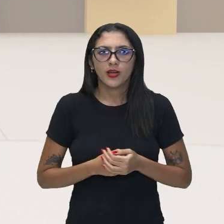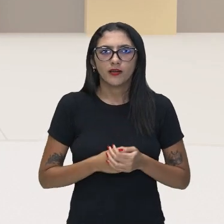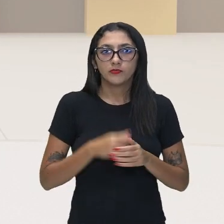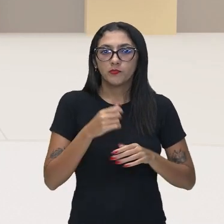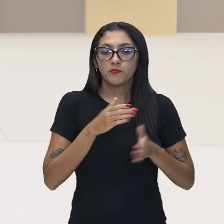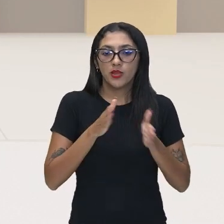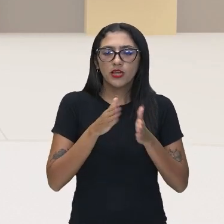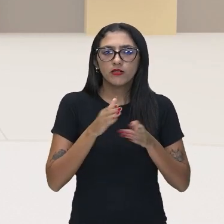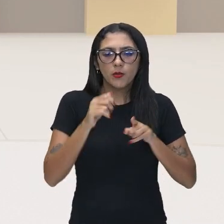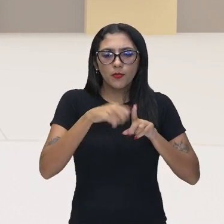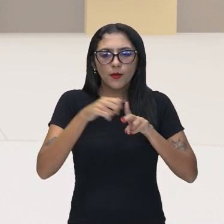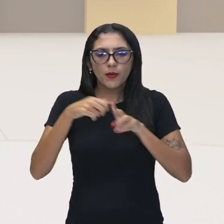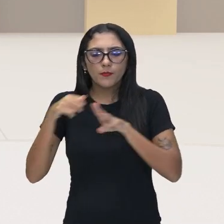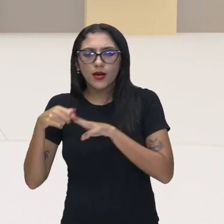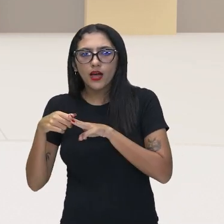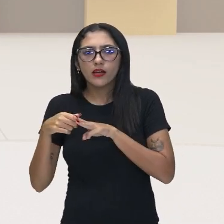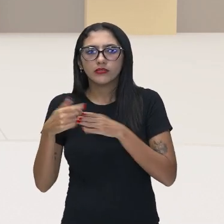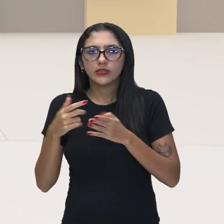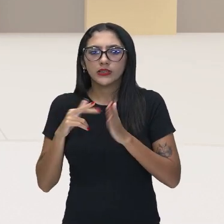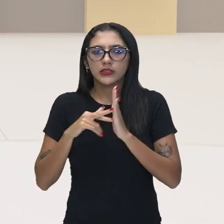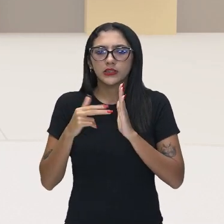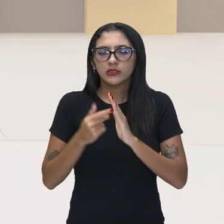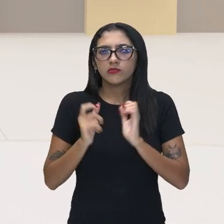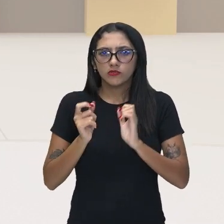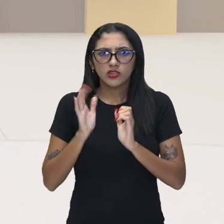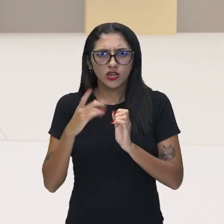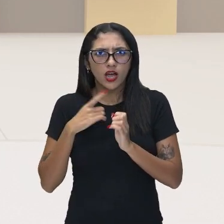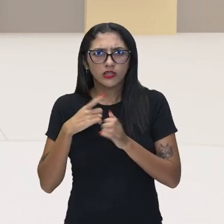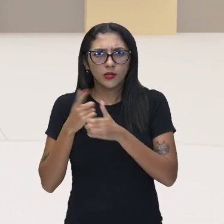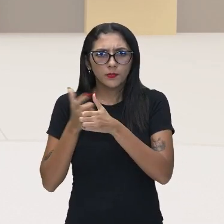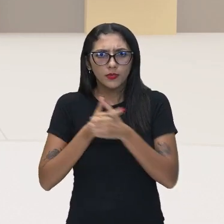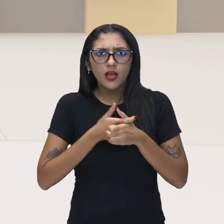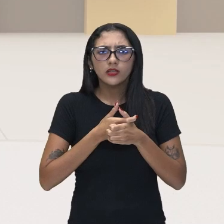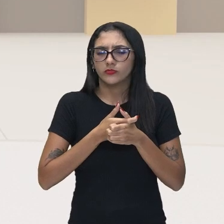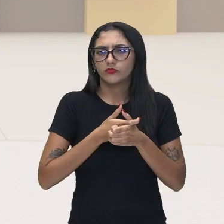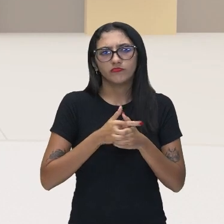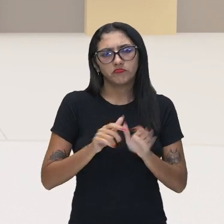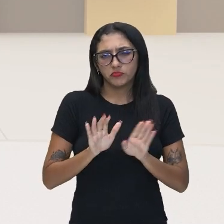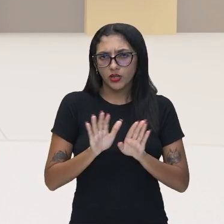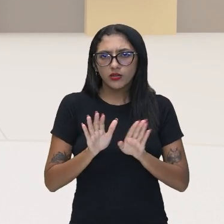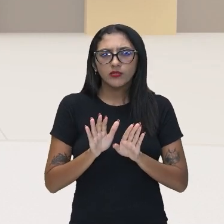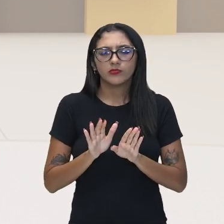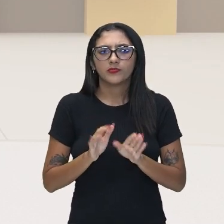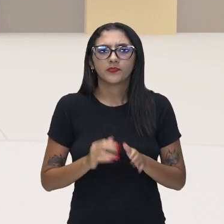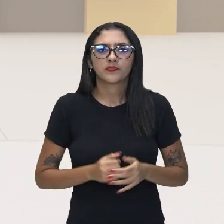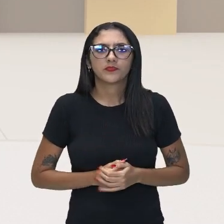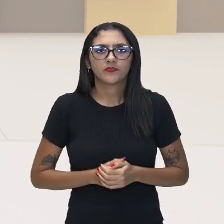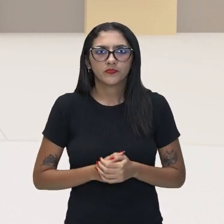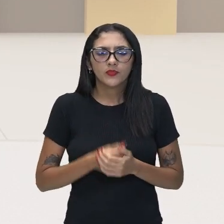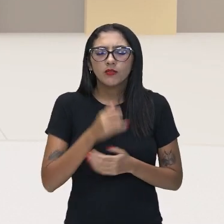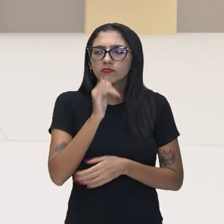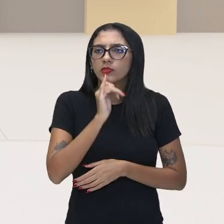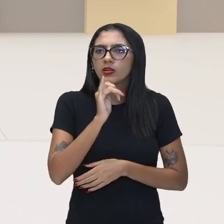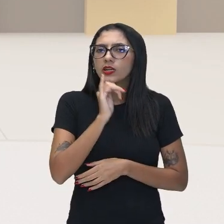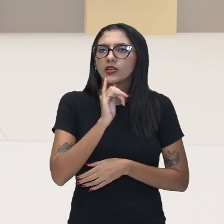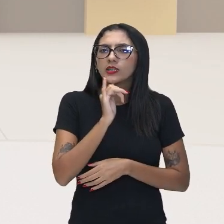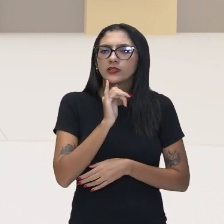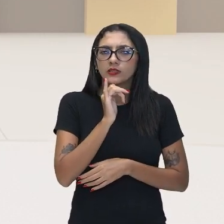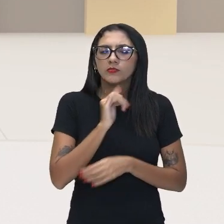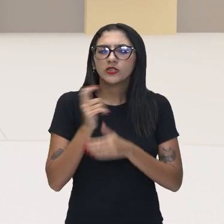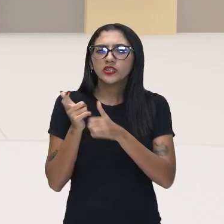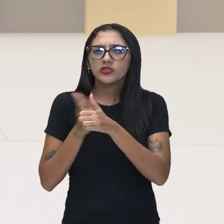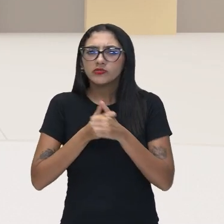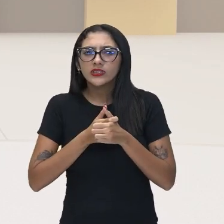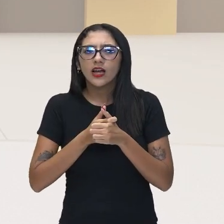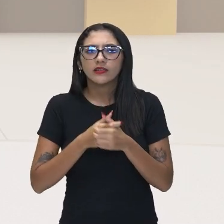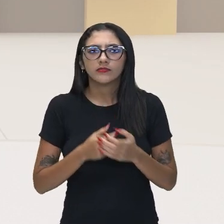Isso não significa que você é uma pessoa endividada, ok? Uma pessoa endividada é aquela pessoa, por exemplo, que